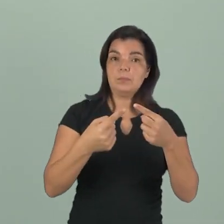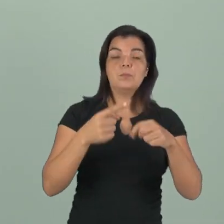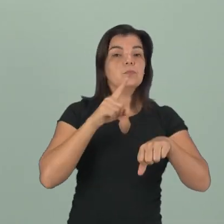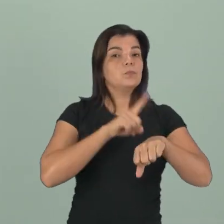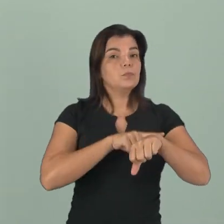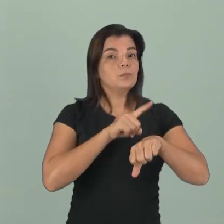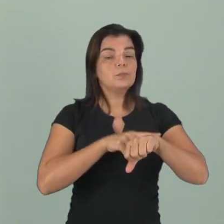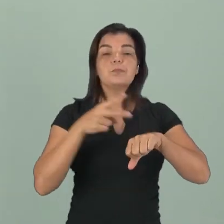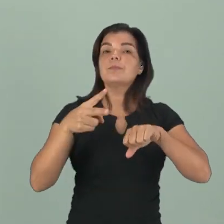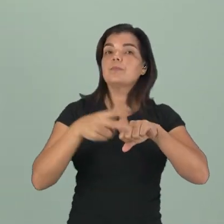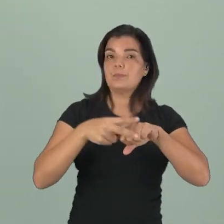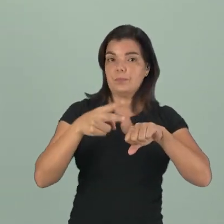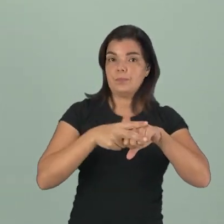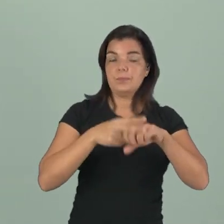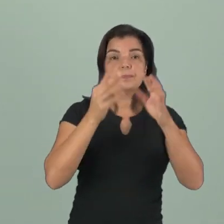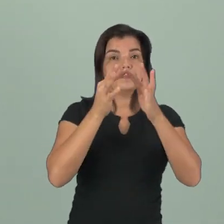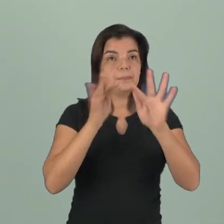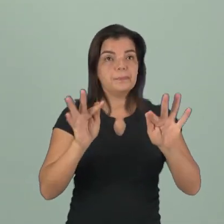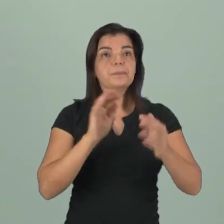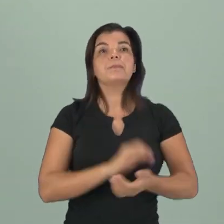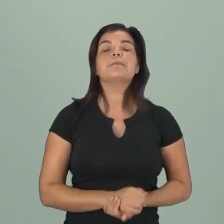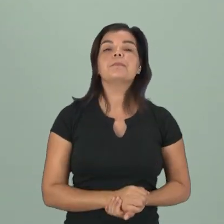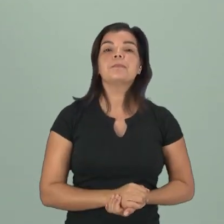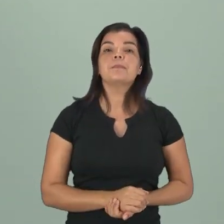tempo verbal da sua frase.